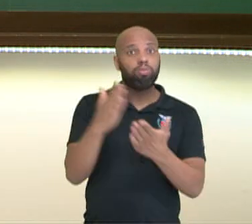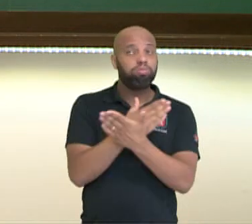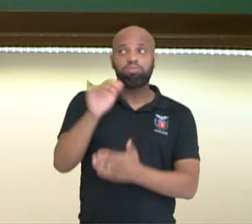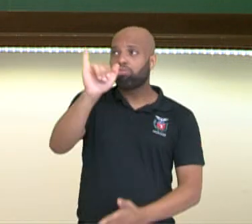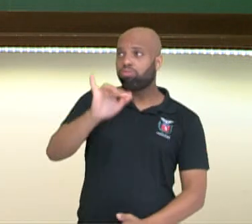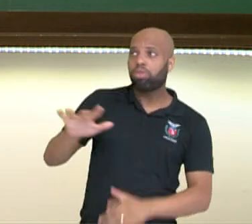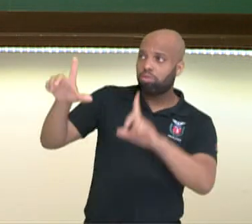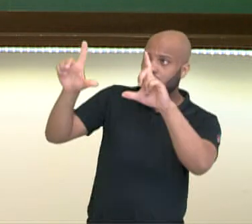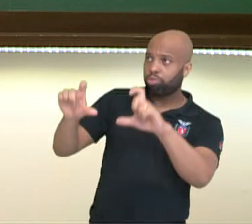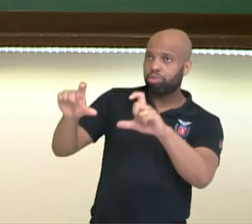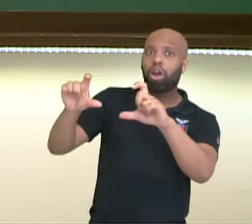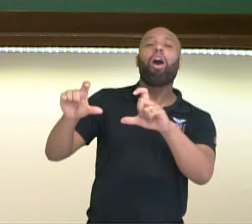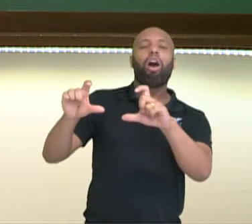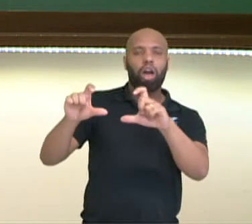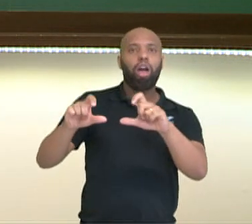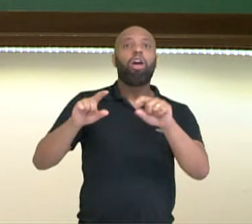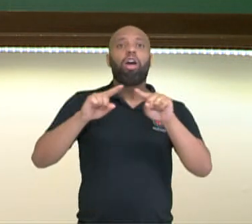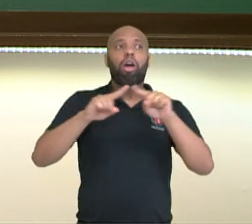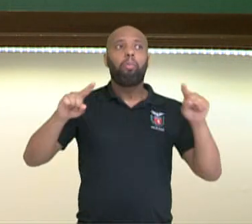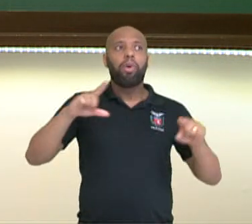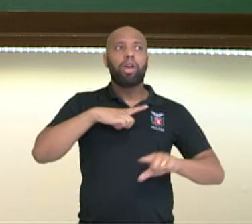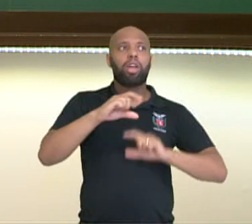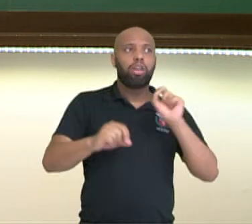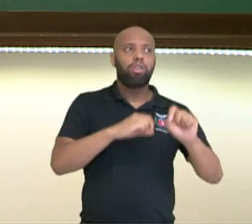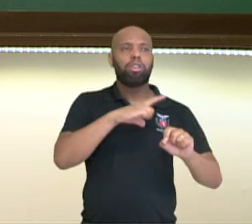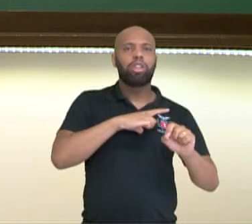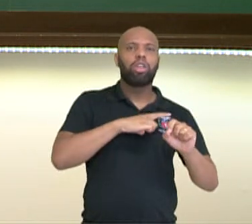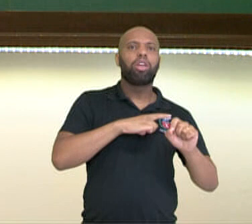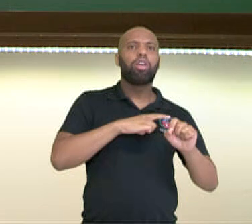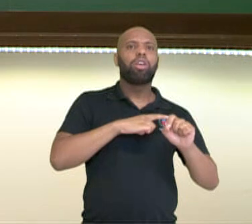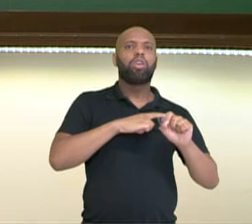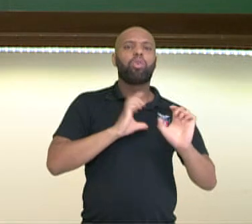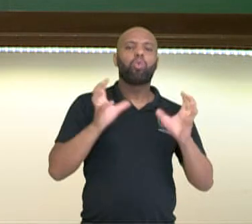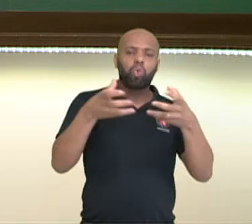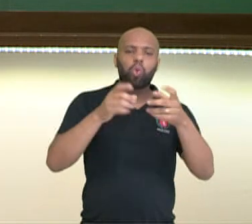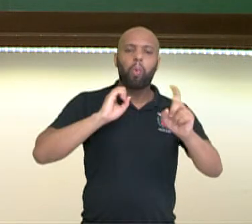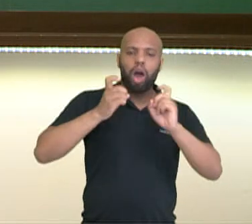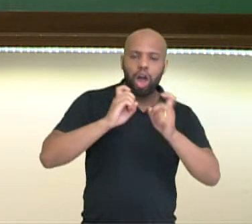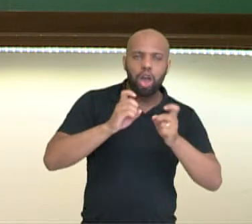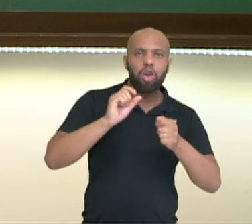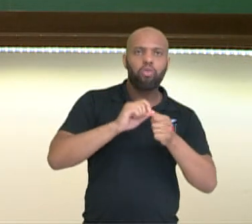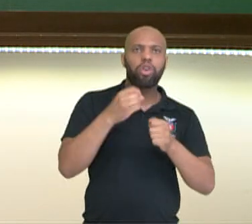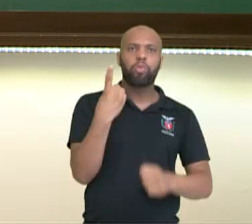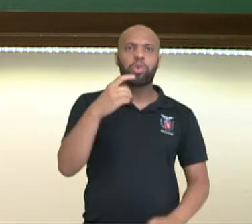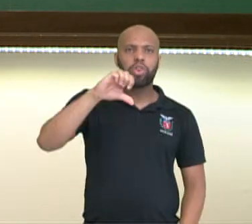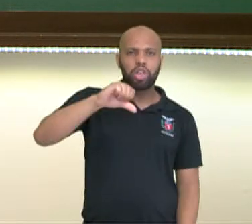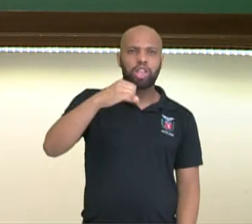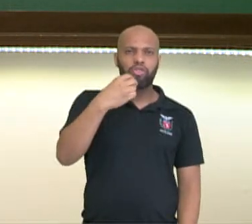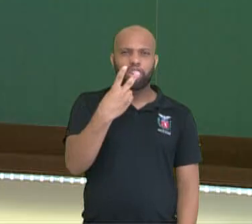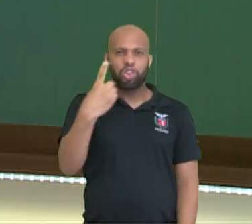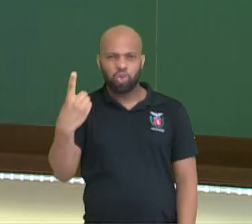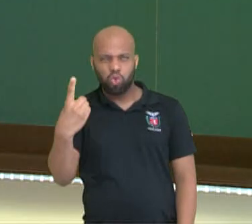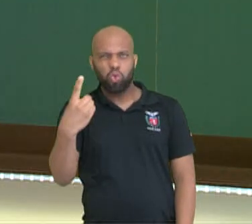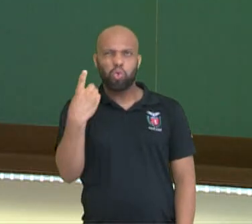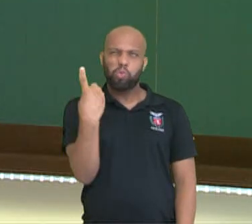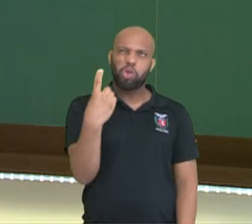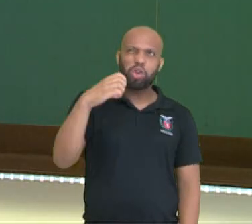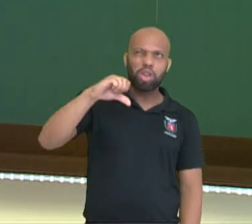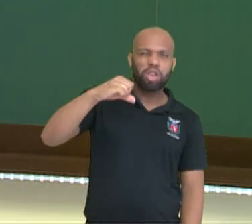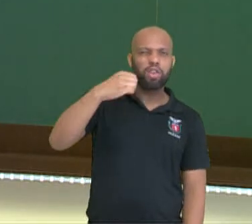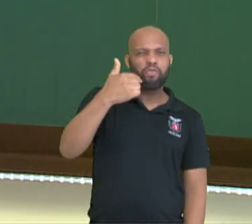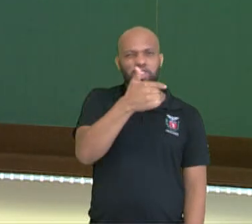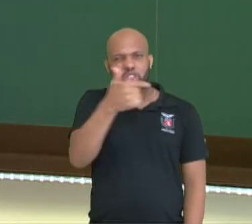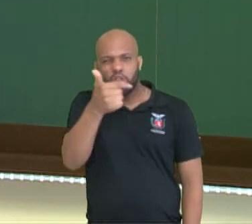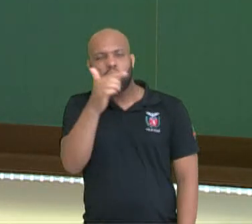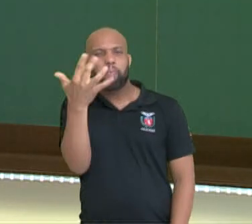imagem, né? Aí, lá num conselho que eles fizeram, lá para 1921, 22, né,